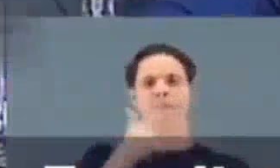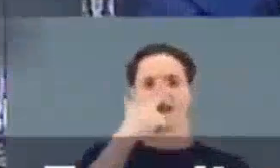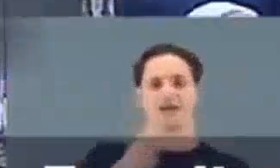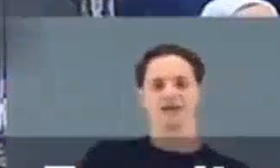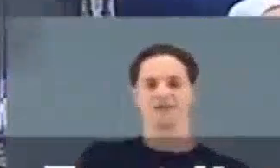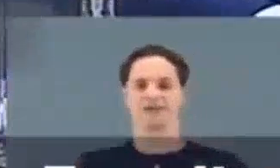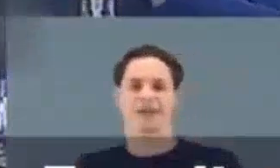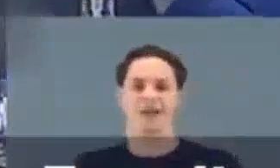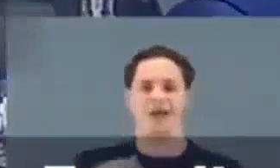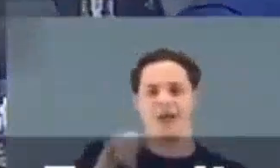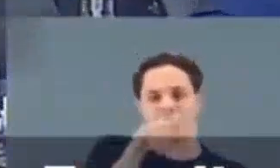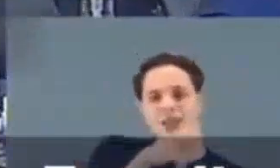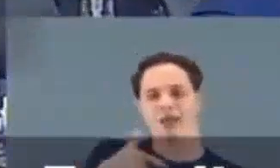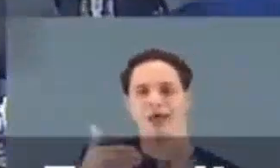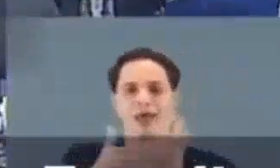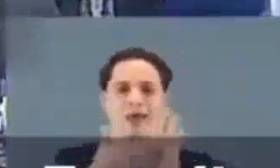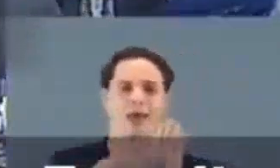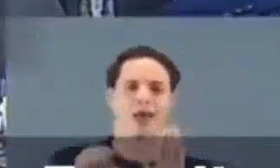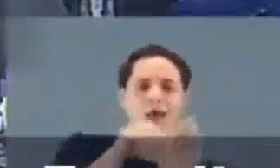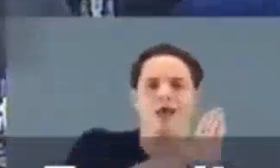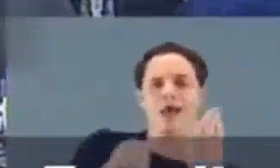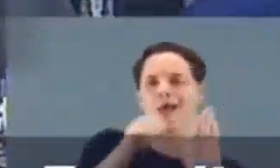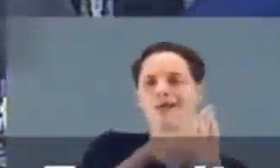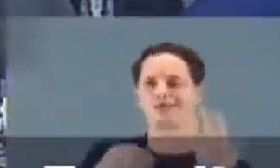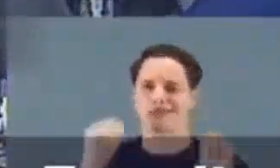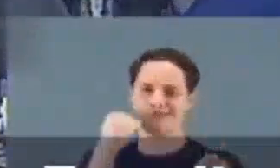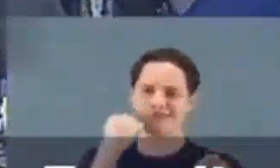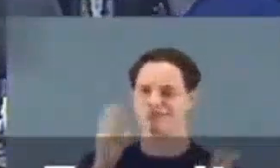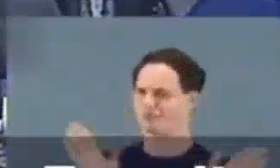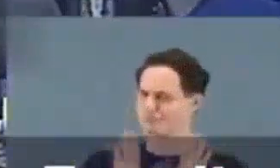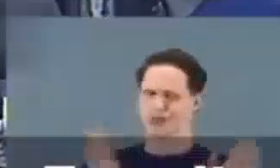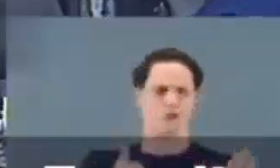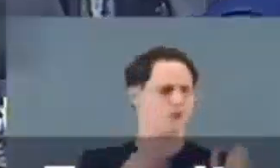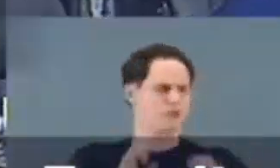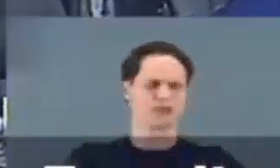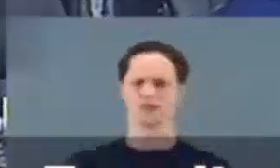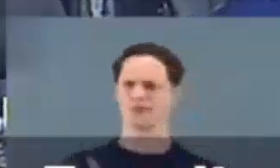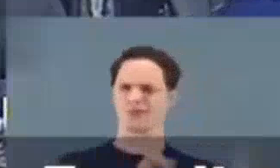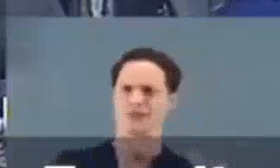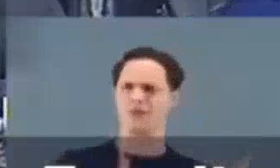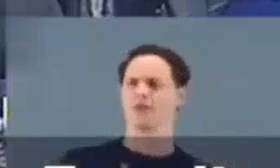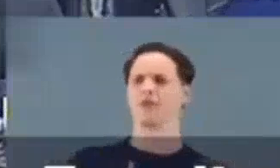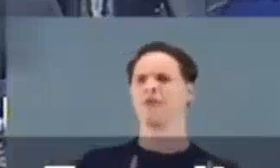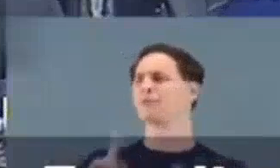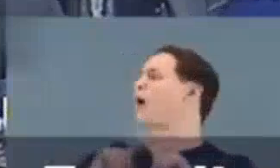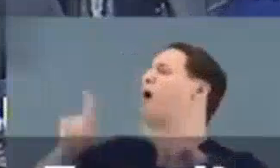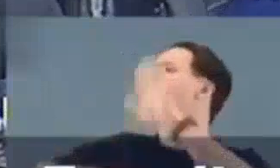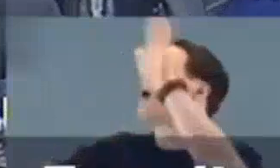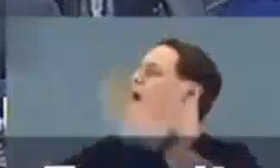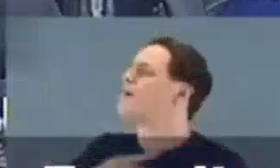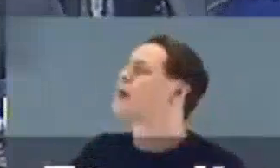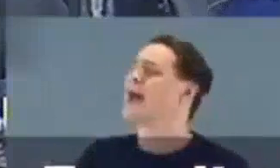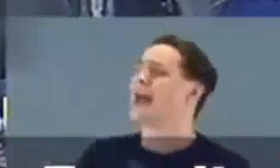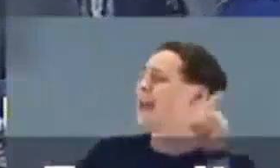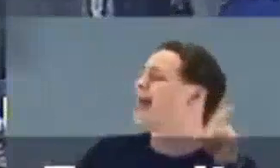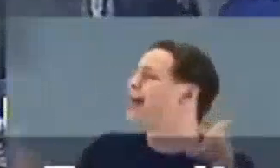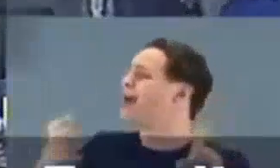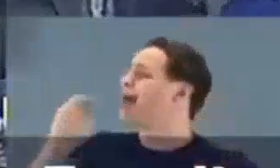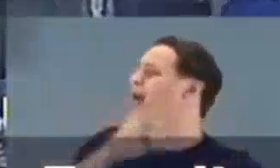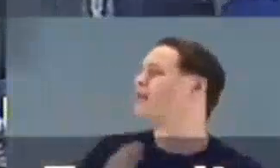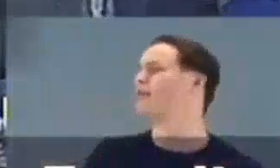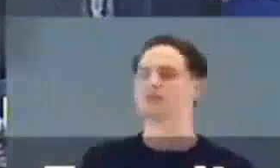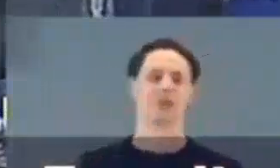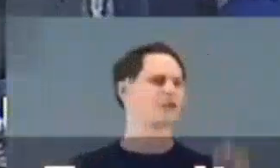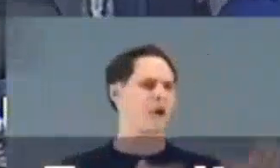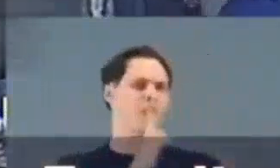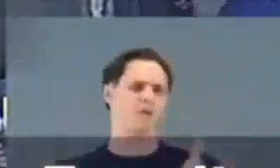sobre esta relatoria. Fiz uma pergunta de forma clara, de forma direta. Eu espero que ele responda. E